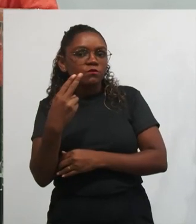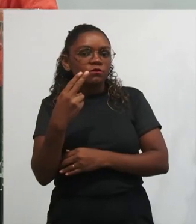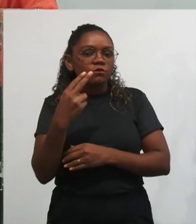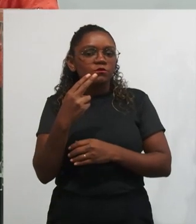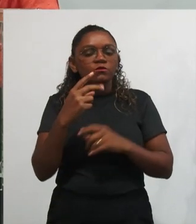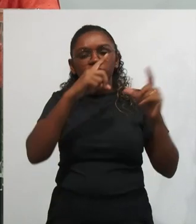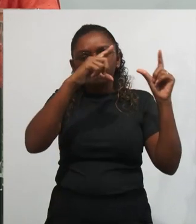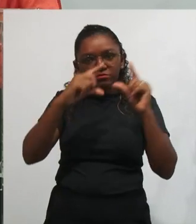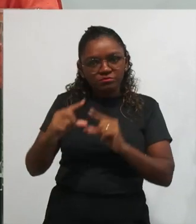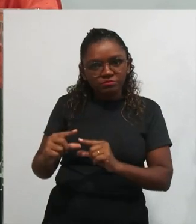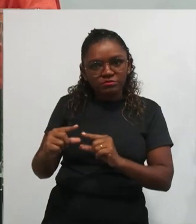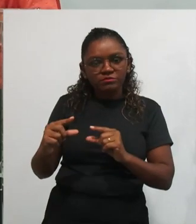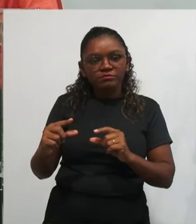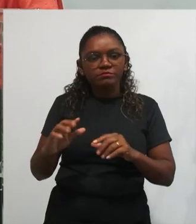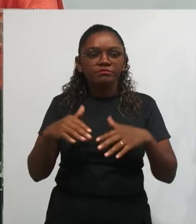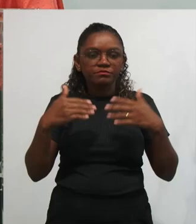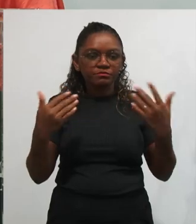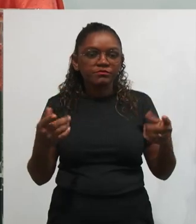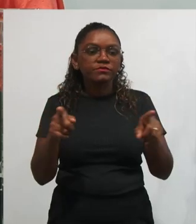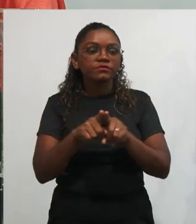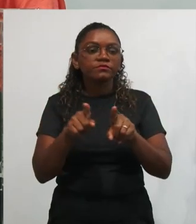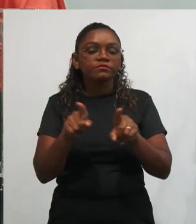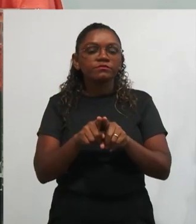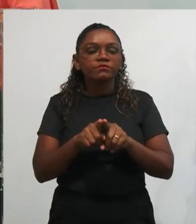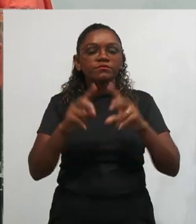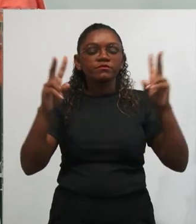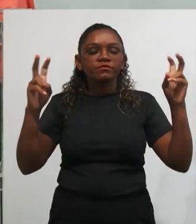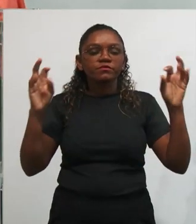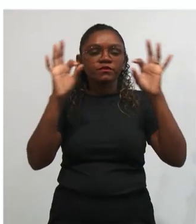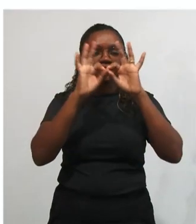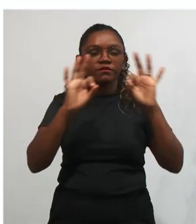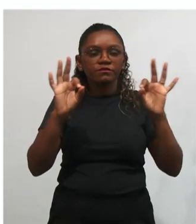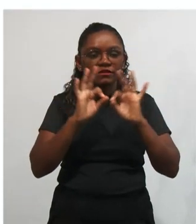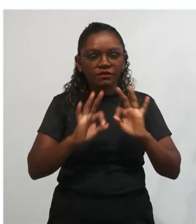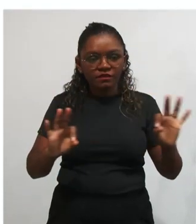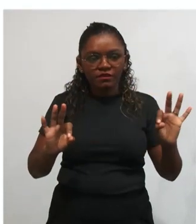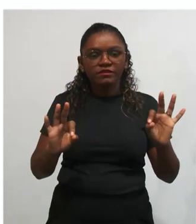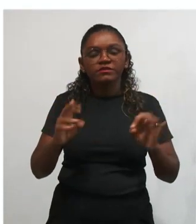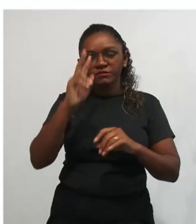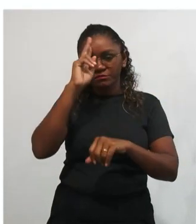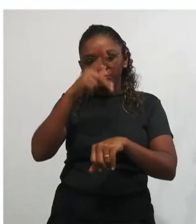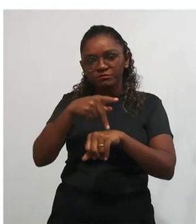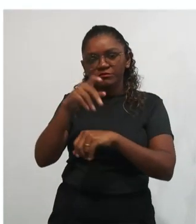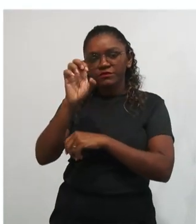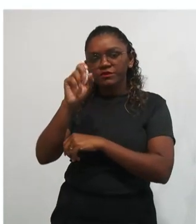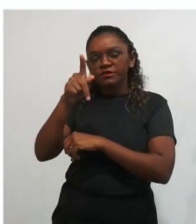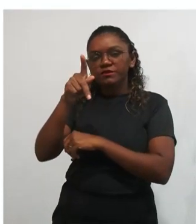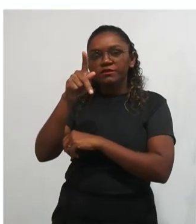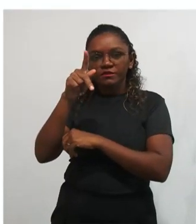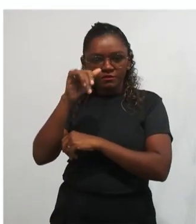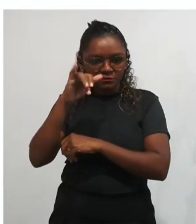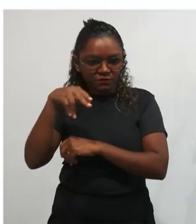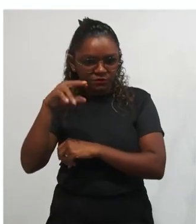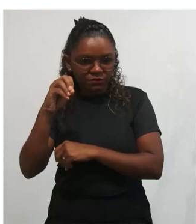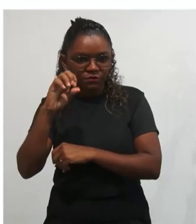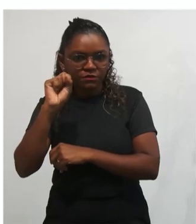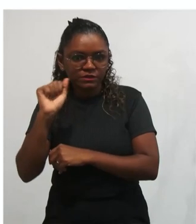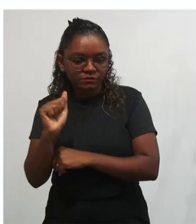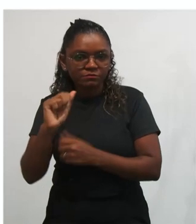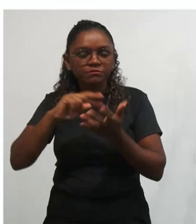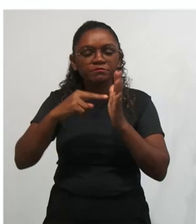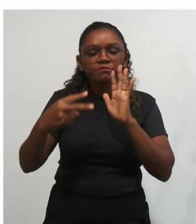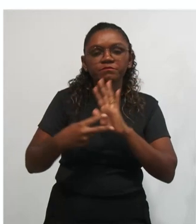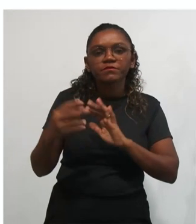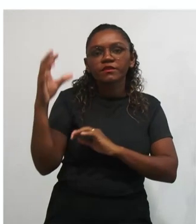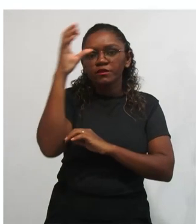problemática certo e aí eu deixo aqui a frase do Espinosa com que ele nos diz o seguinte aprender envolve